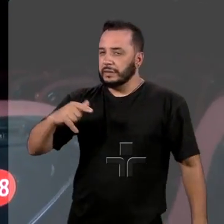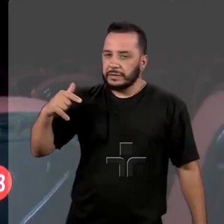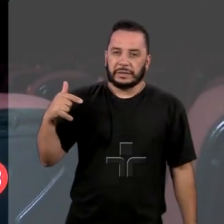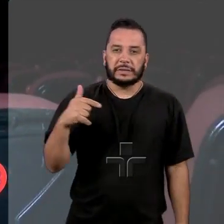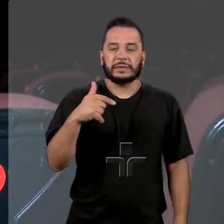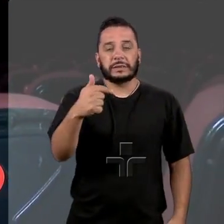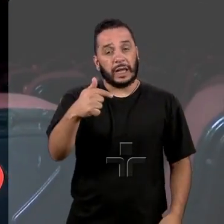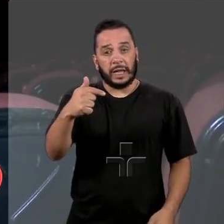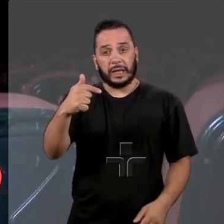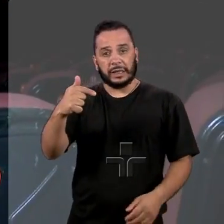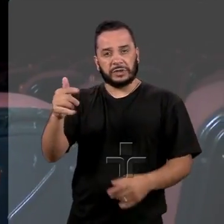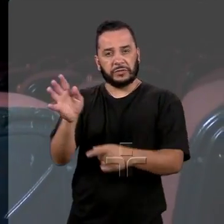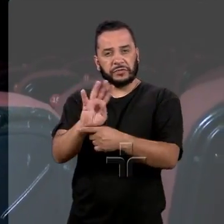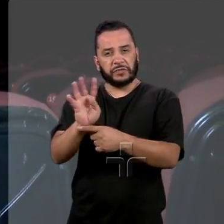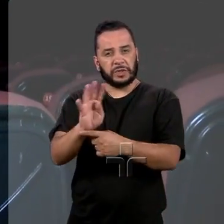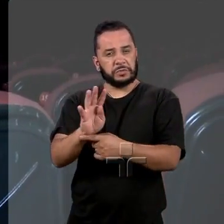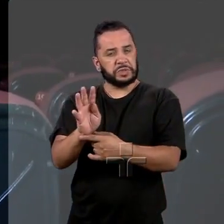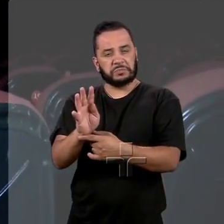do cinema.